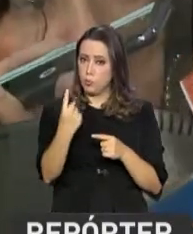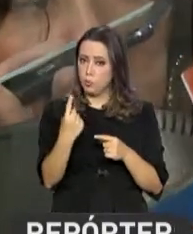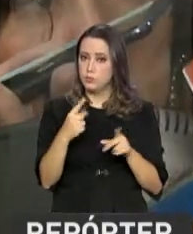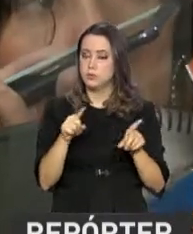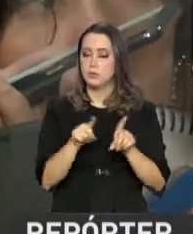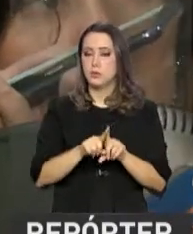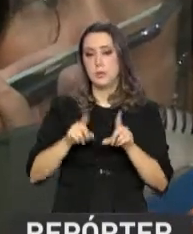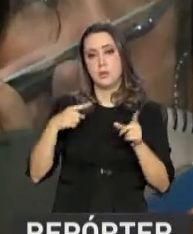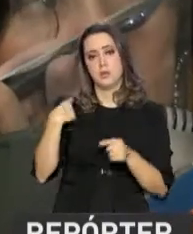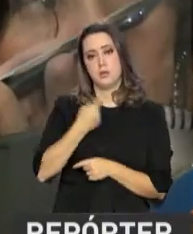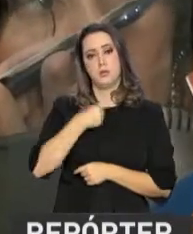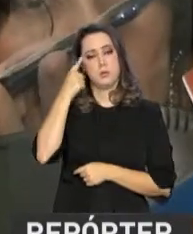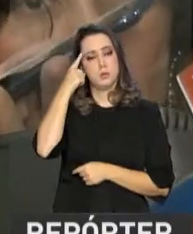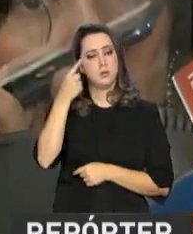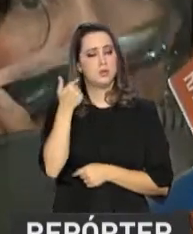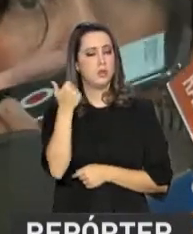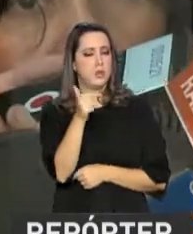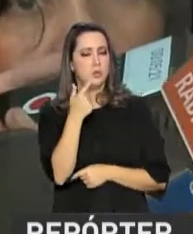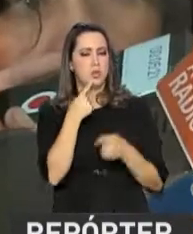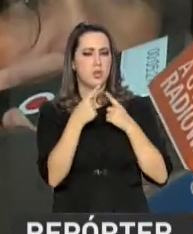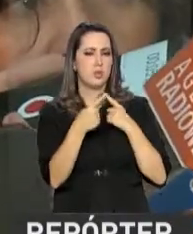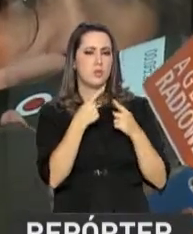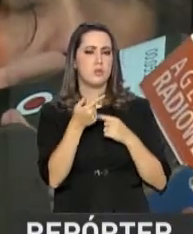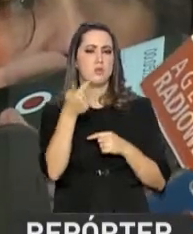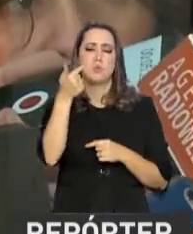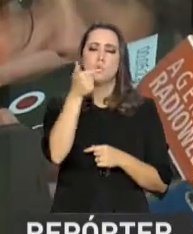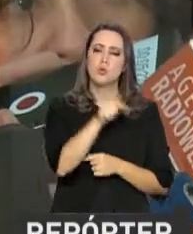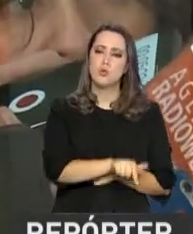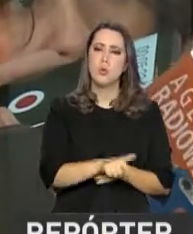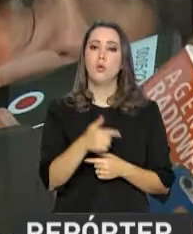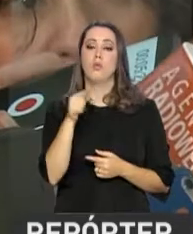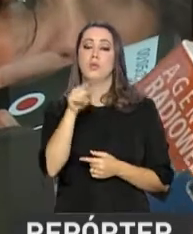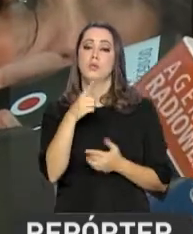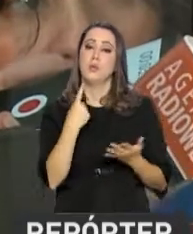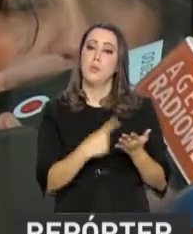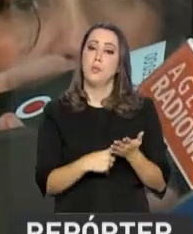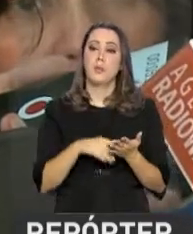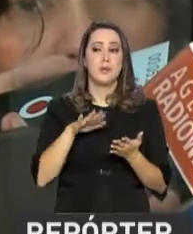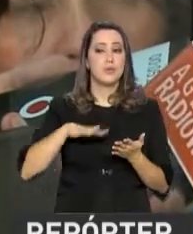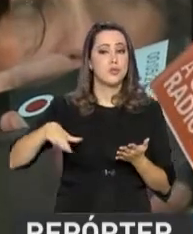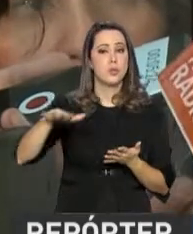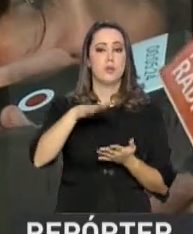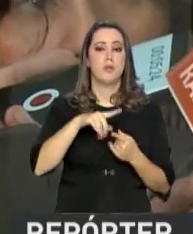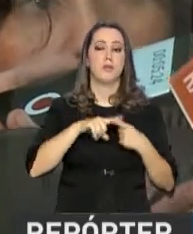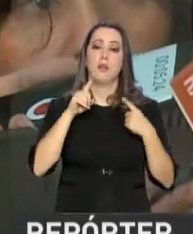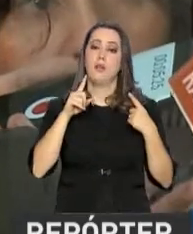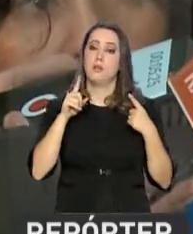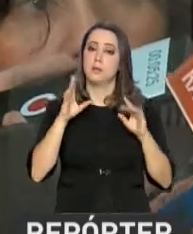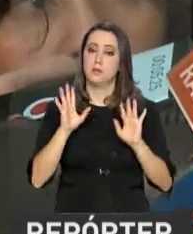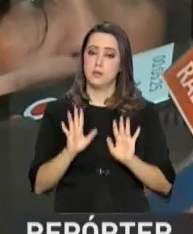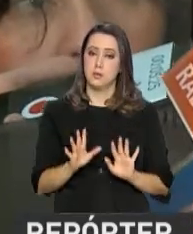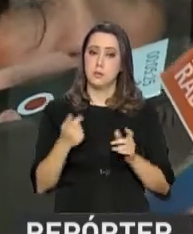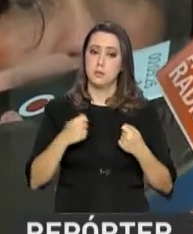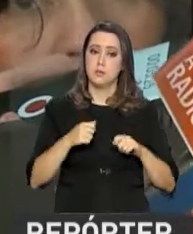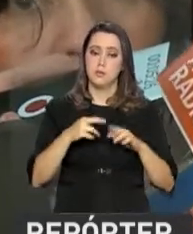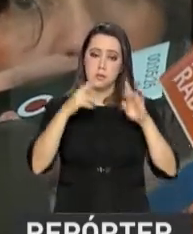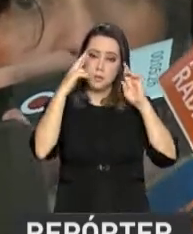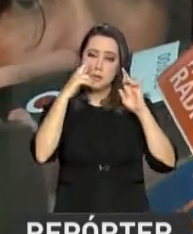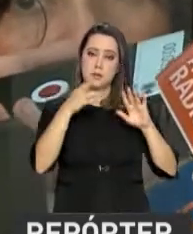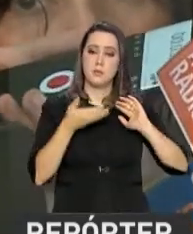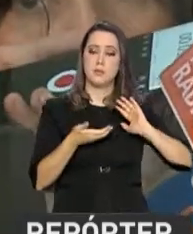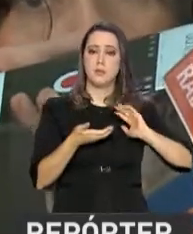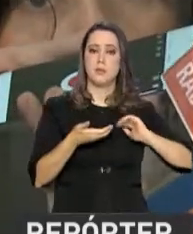idéia é de fato não é esse o seu acordo geral mas de novo não respeitam a soberania